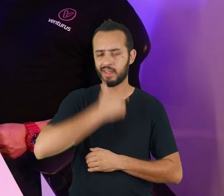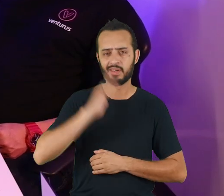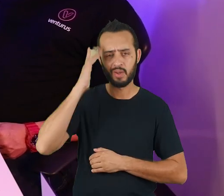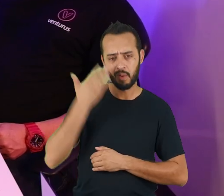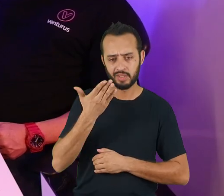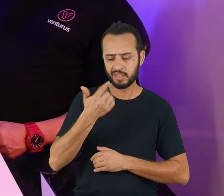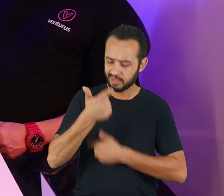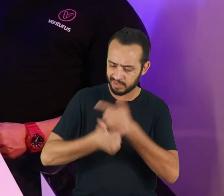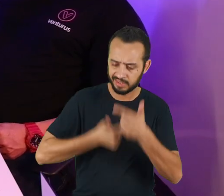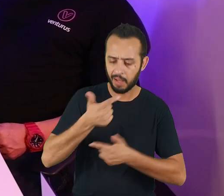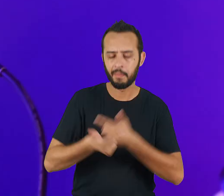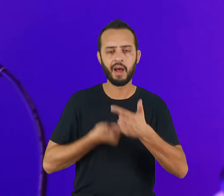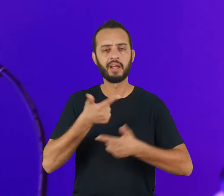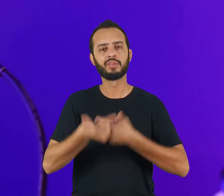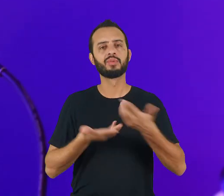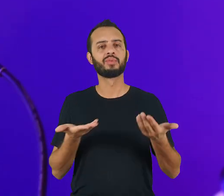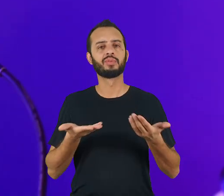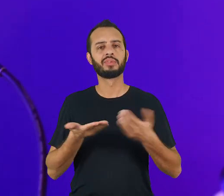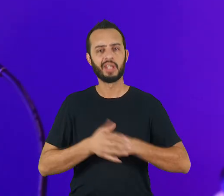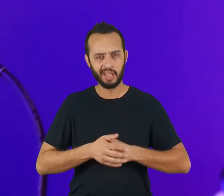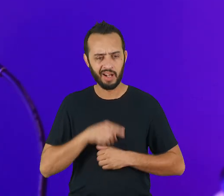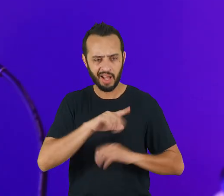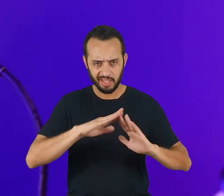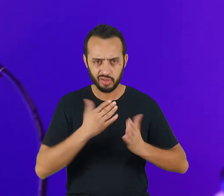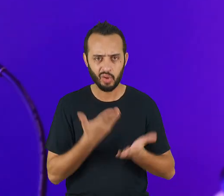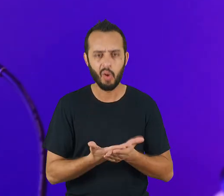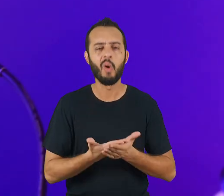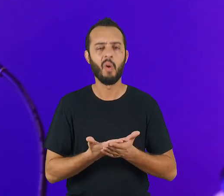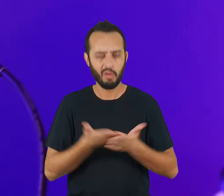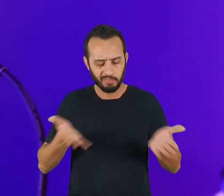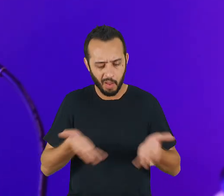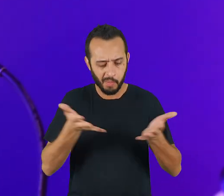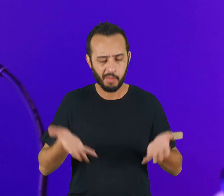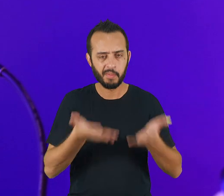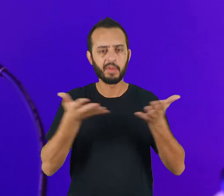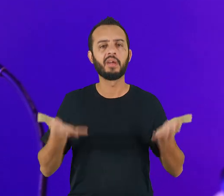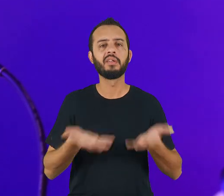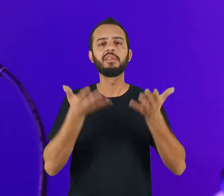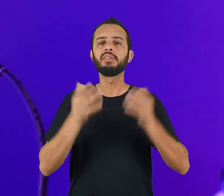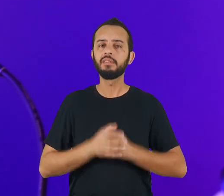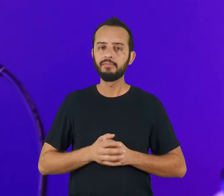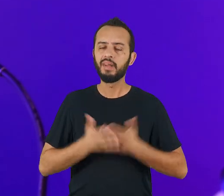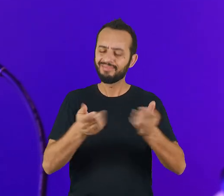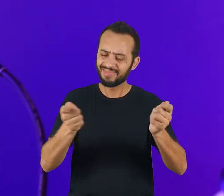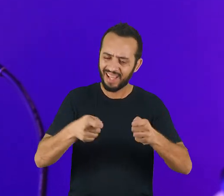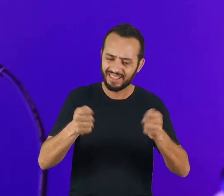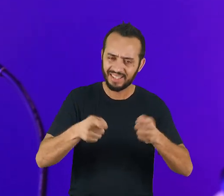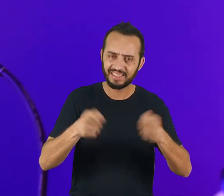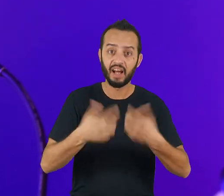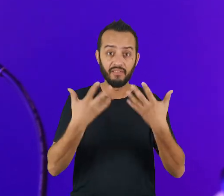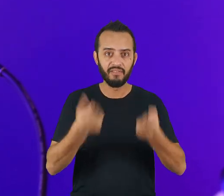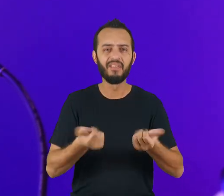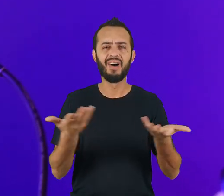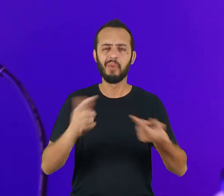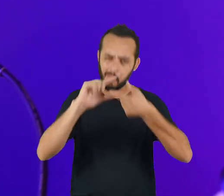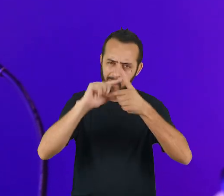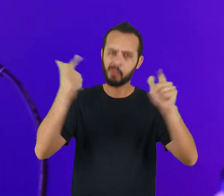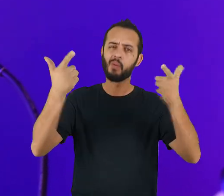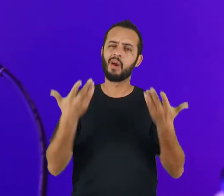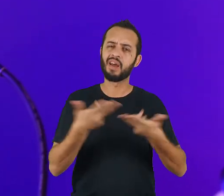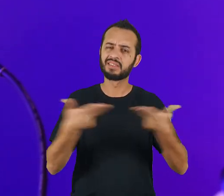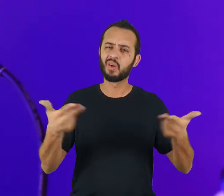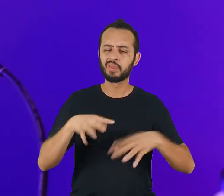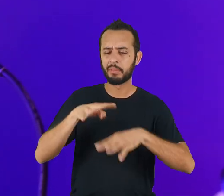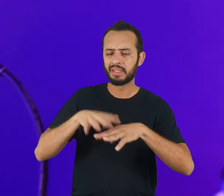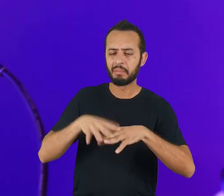acho que é isso esse trabalho de base e esse incentivo esse estímulo gente é viável vamos desmistificar um pouquinho